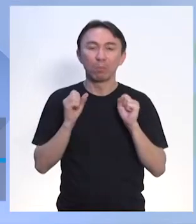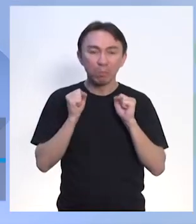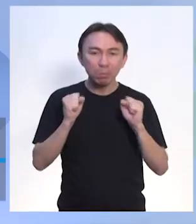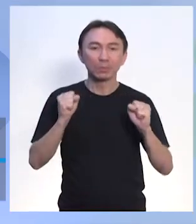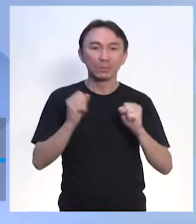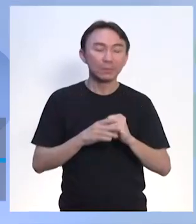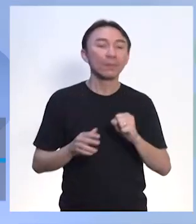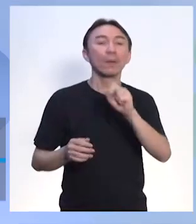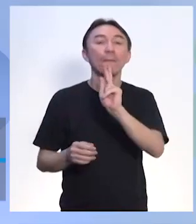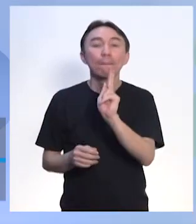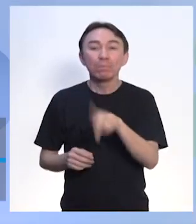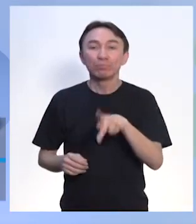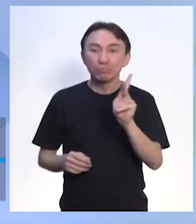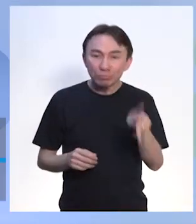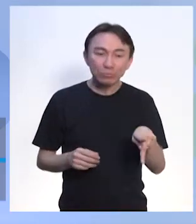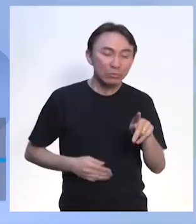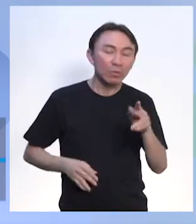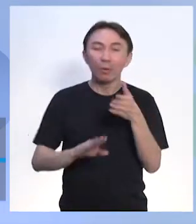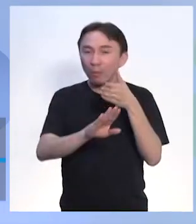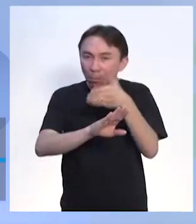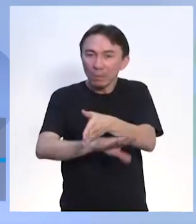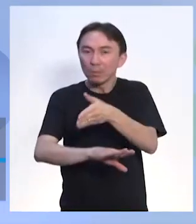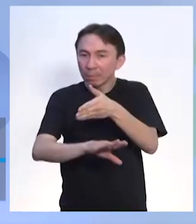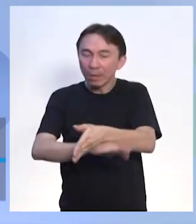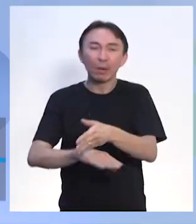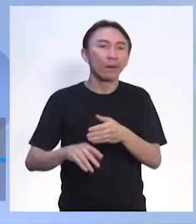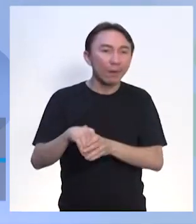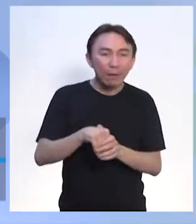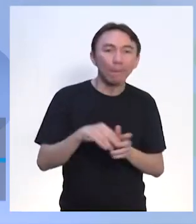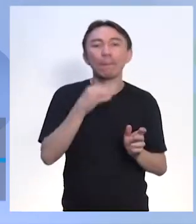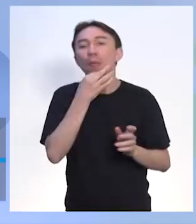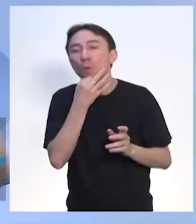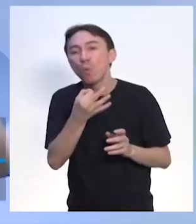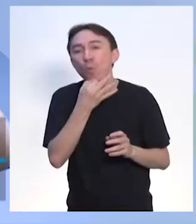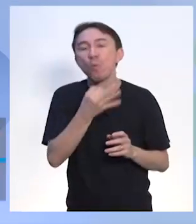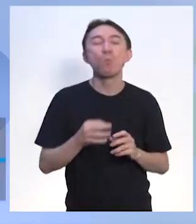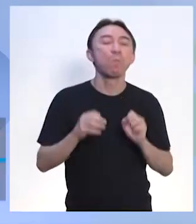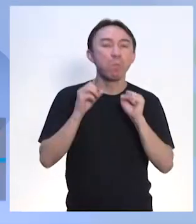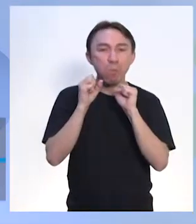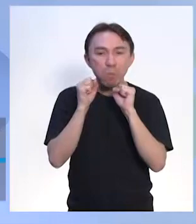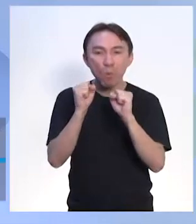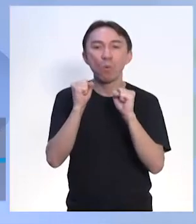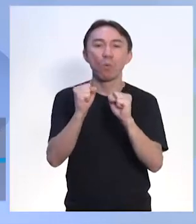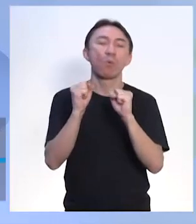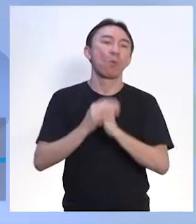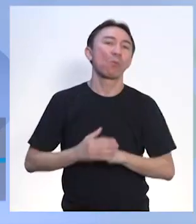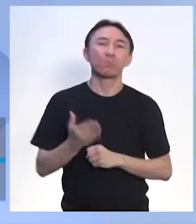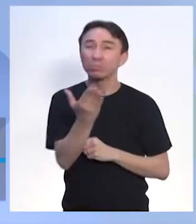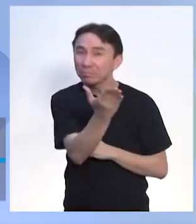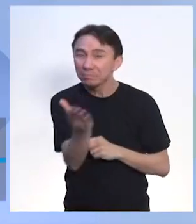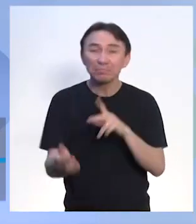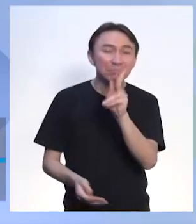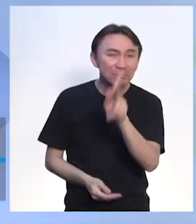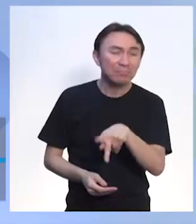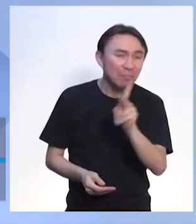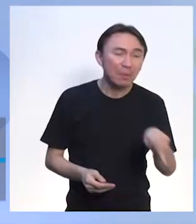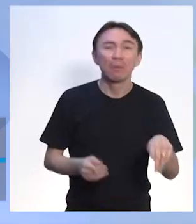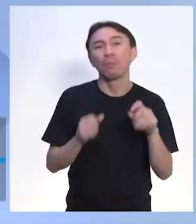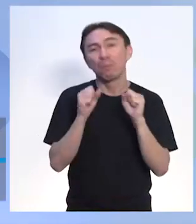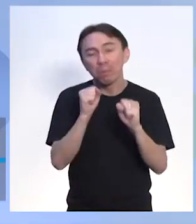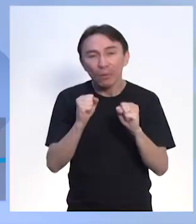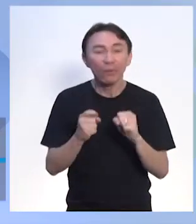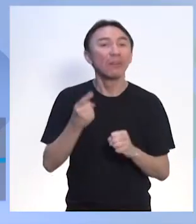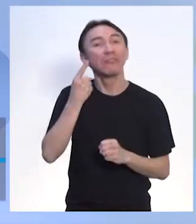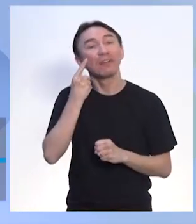professores participarem, tá aí comentando, colocando. Então, professores, dê uma olhada lá no chat, coloque que o aluno